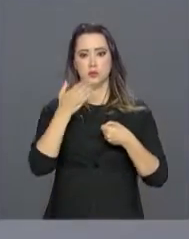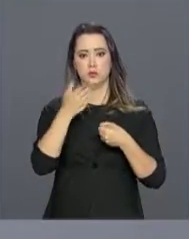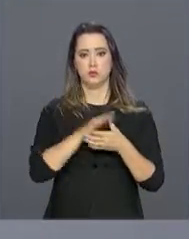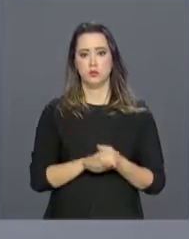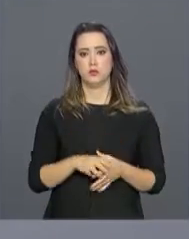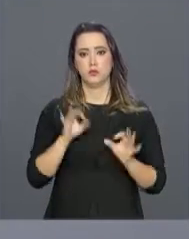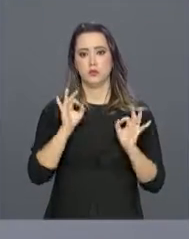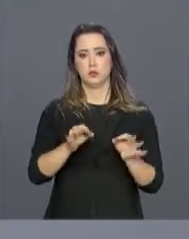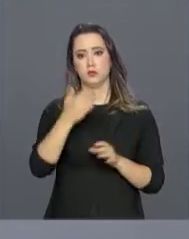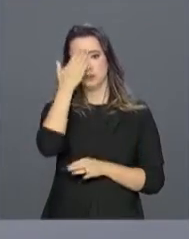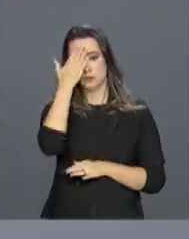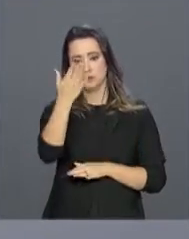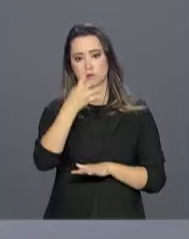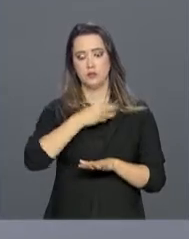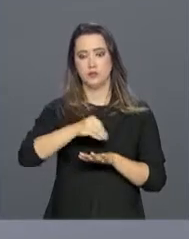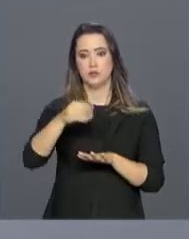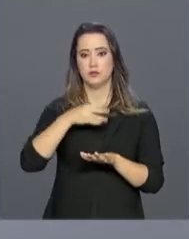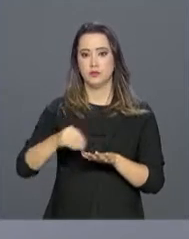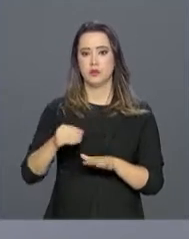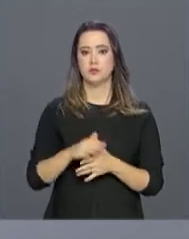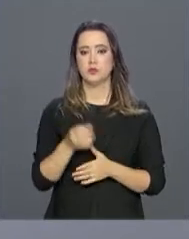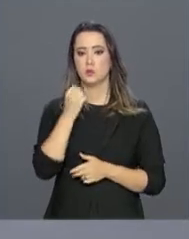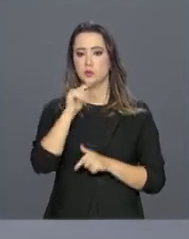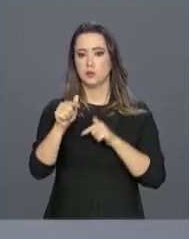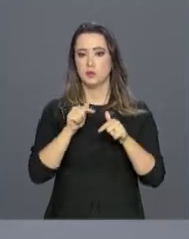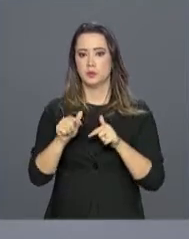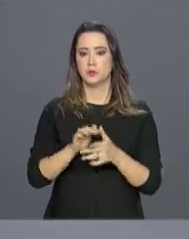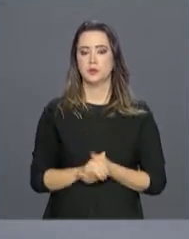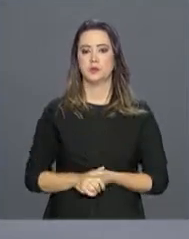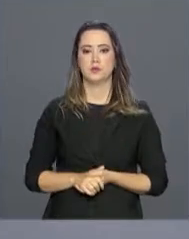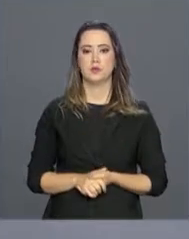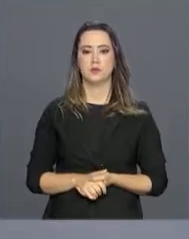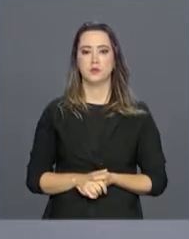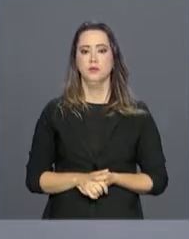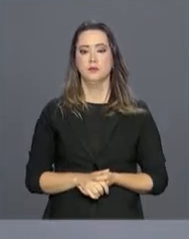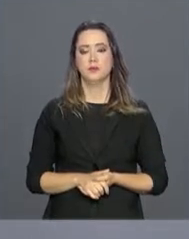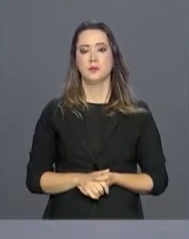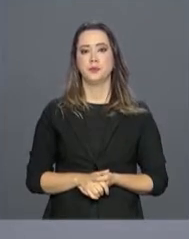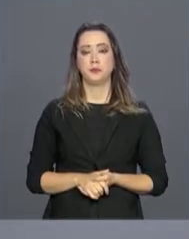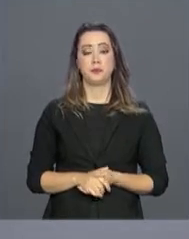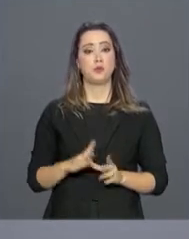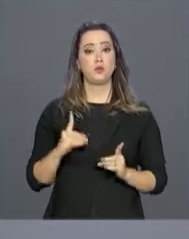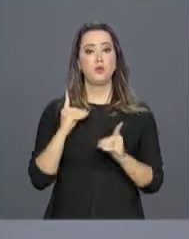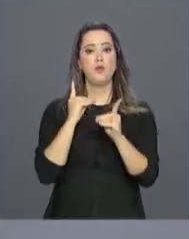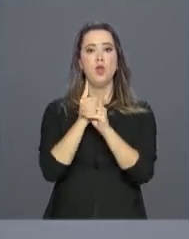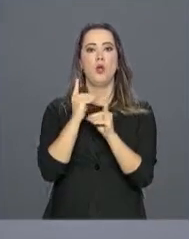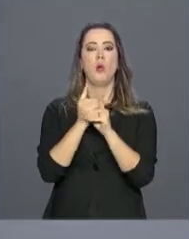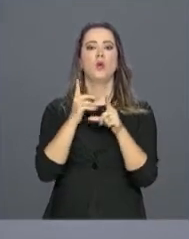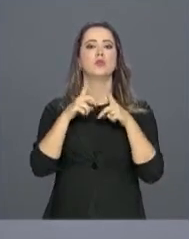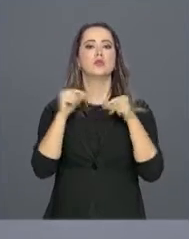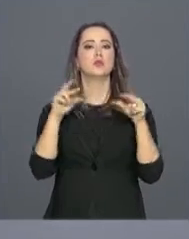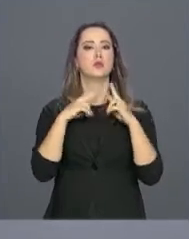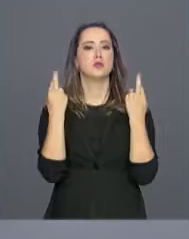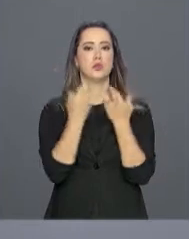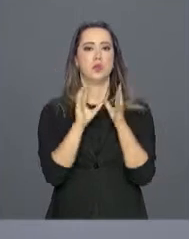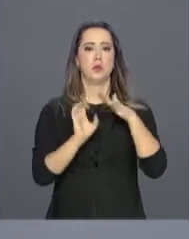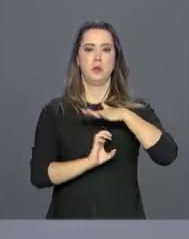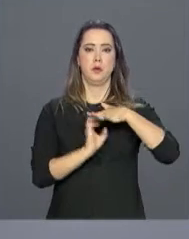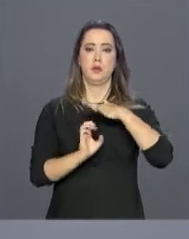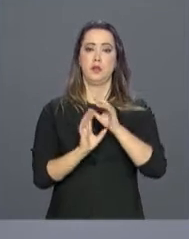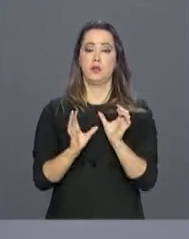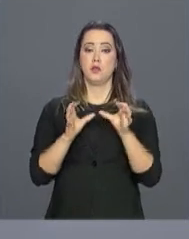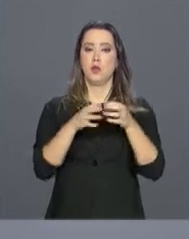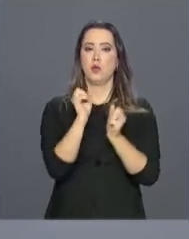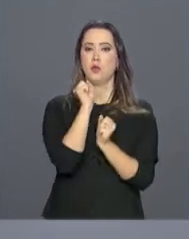está ótimo favor obrigado pelas informações bom trabalho pra você o encontro em brasília reuniu empresários federações de